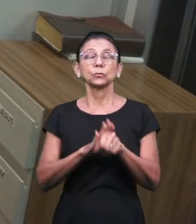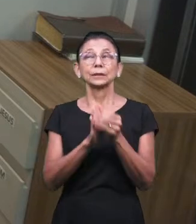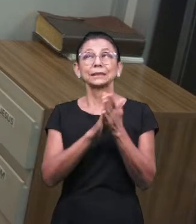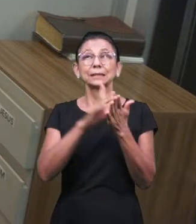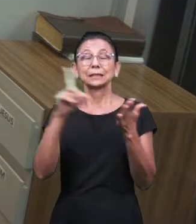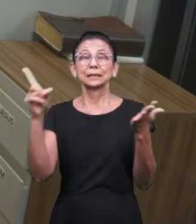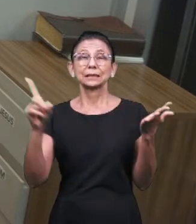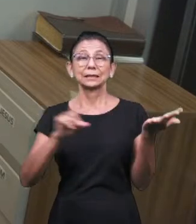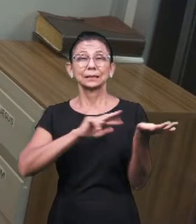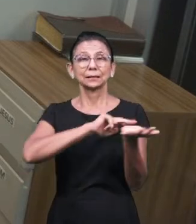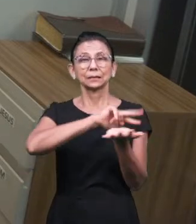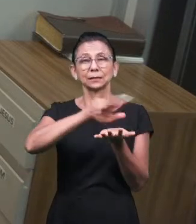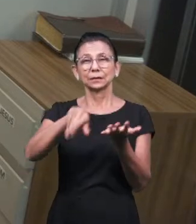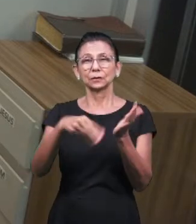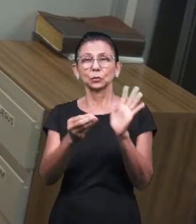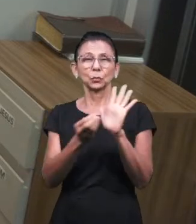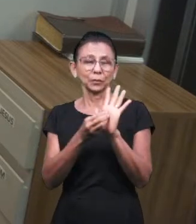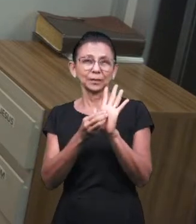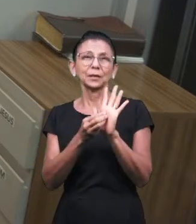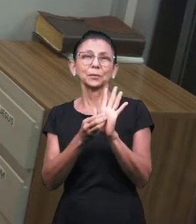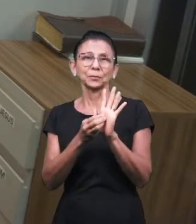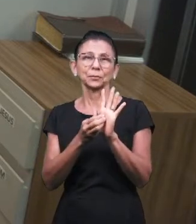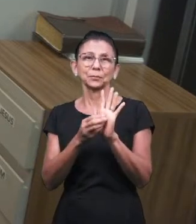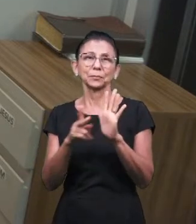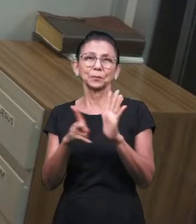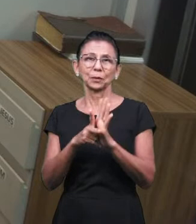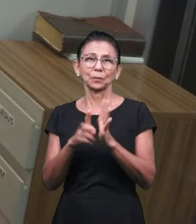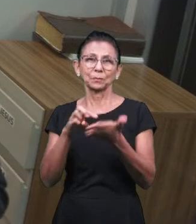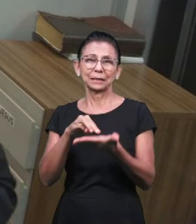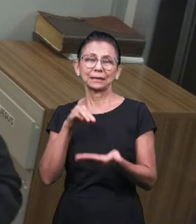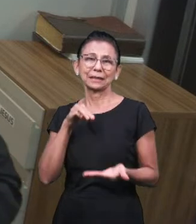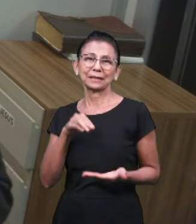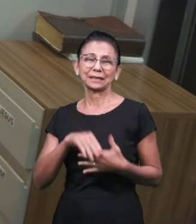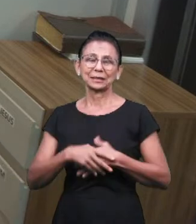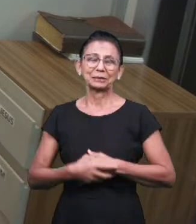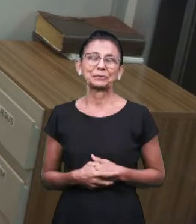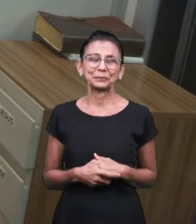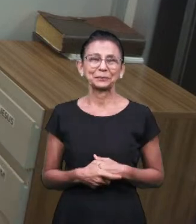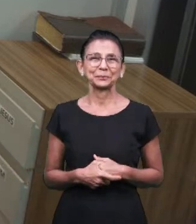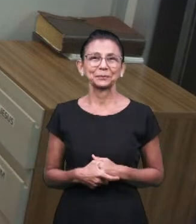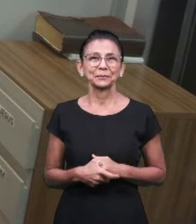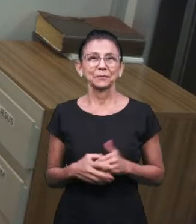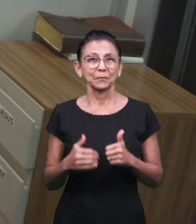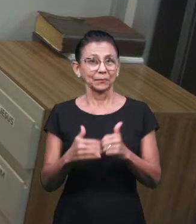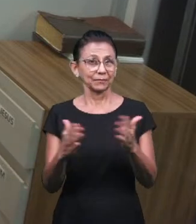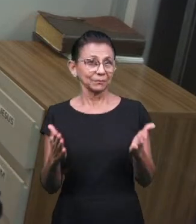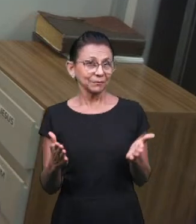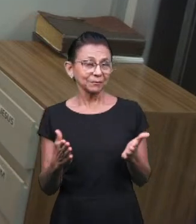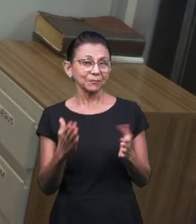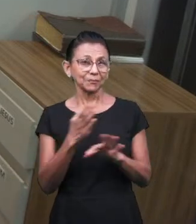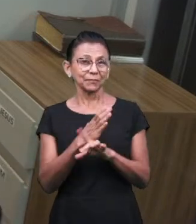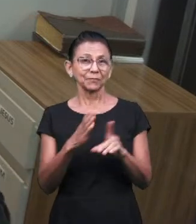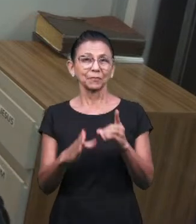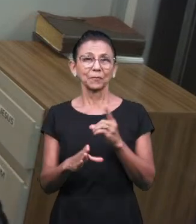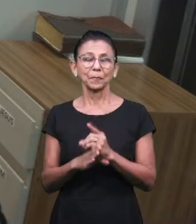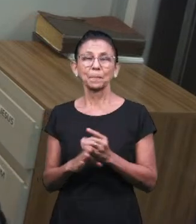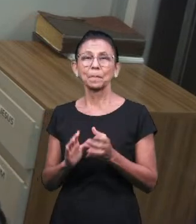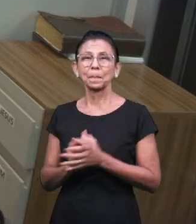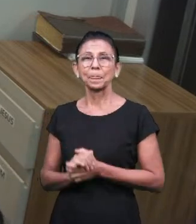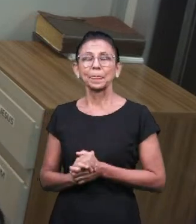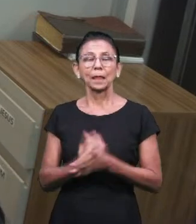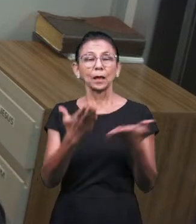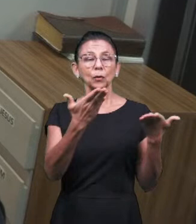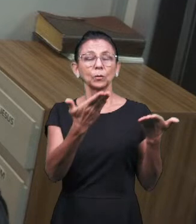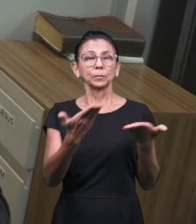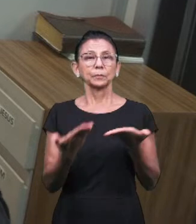os conteúdos gerados pela Igreja Cristã Maranata. Amém? Vamos então dar início ao culto desta noite. Quero cumprimentar conosco aqui mais uma